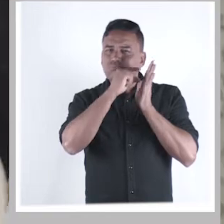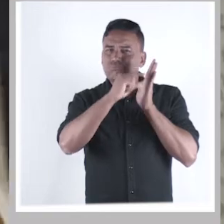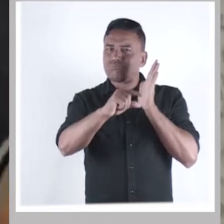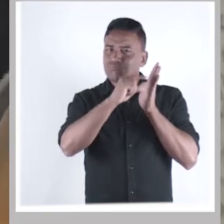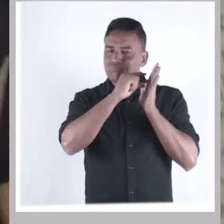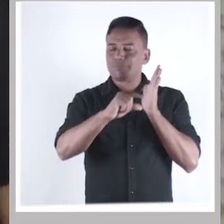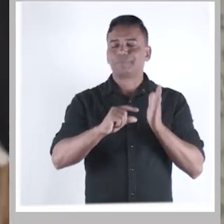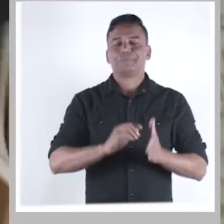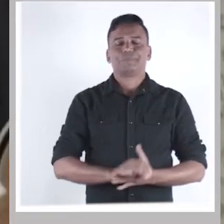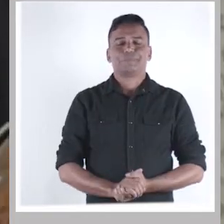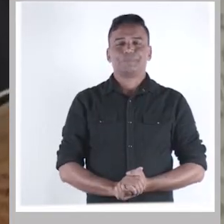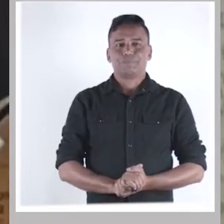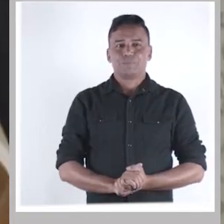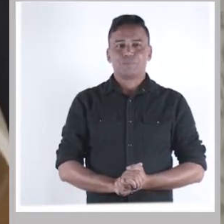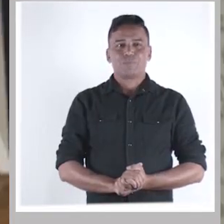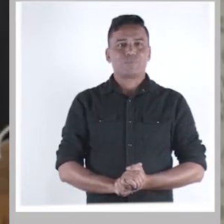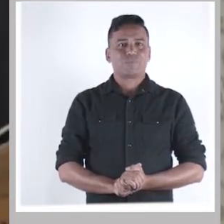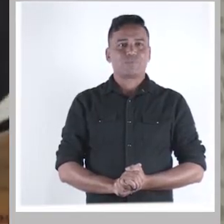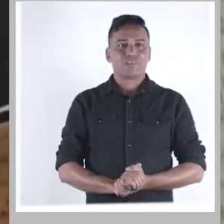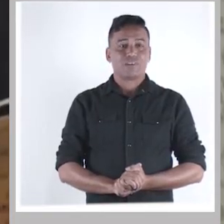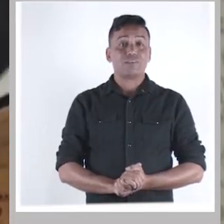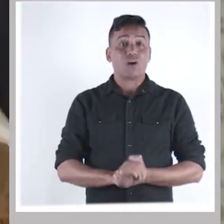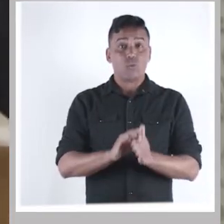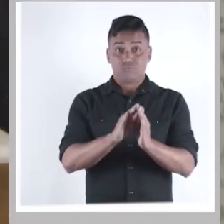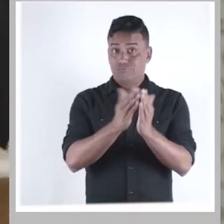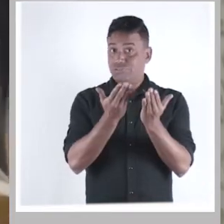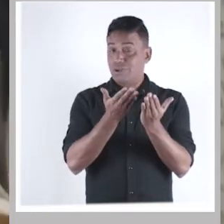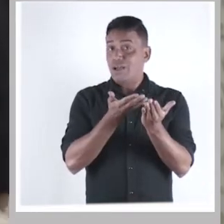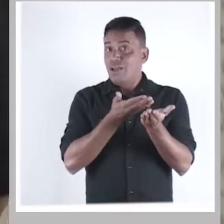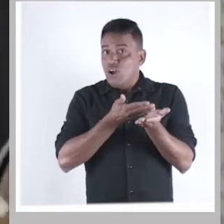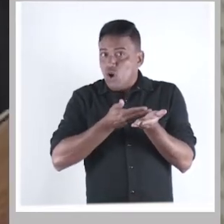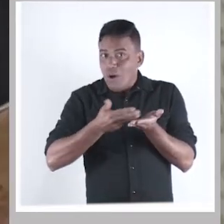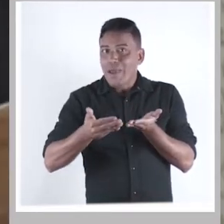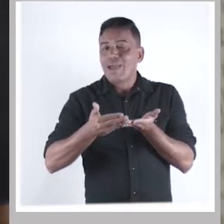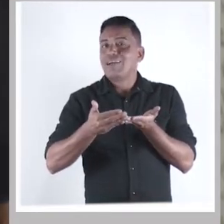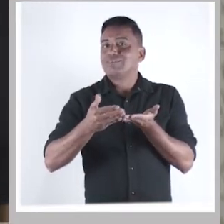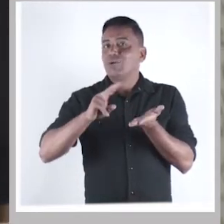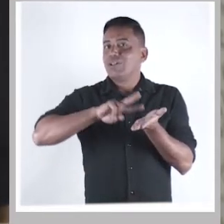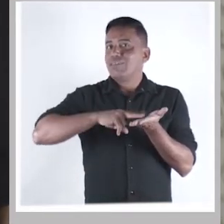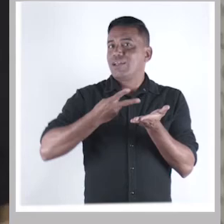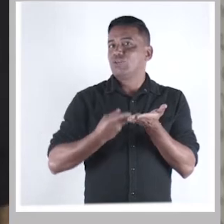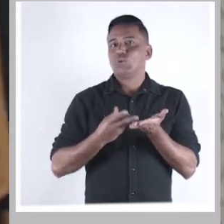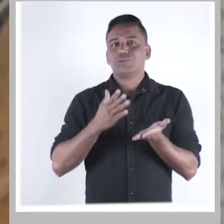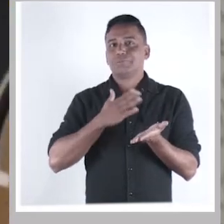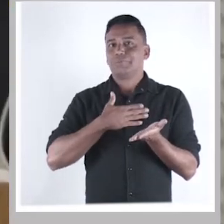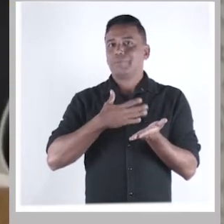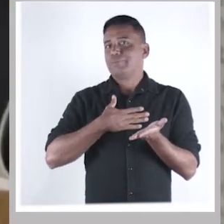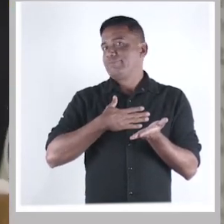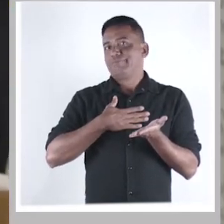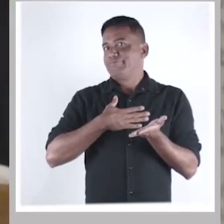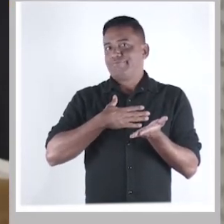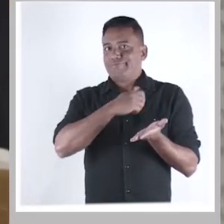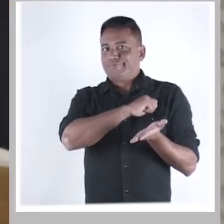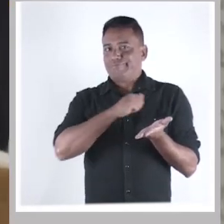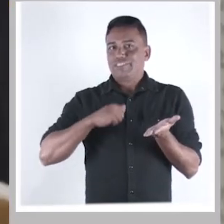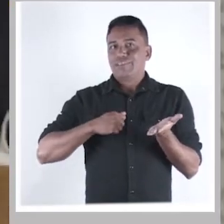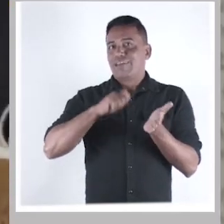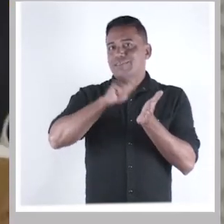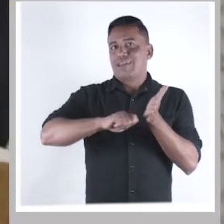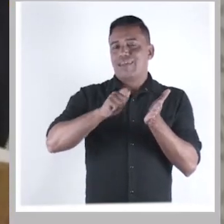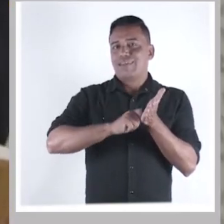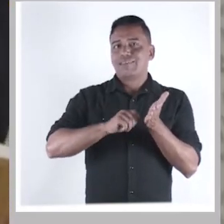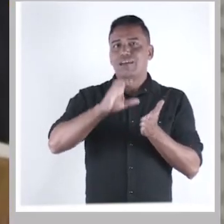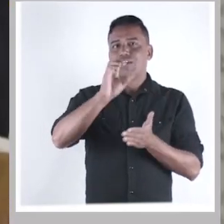é pequenininho, né? E que ele abre e eu acho que ele traduz muito assim a minha